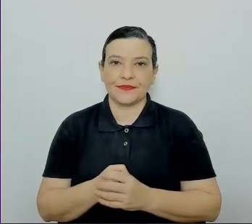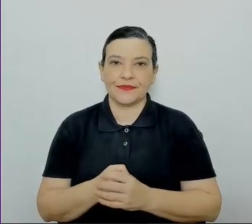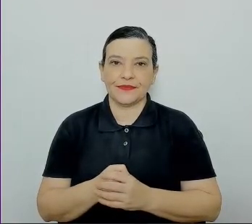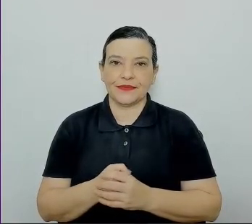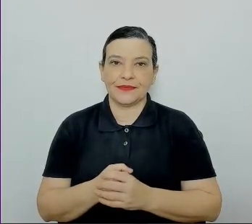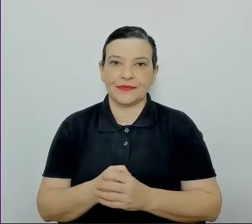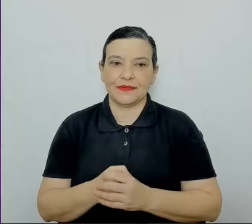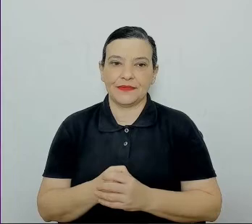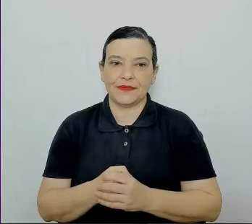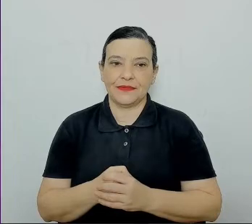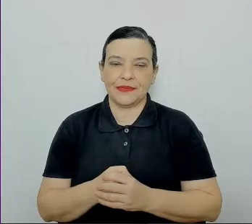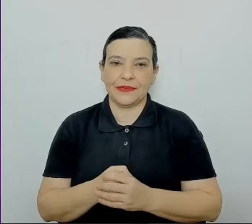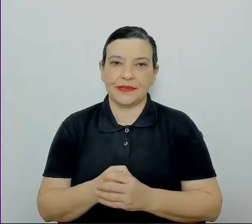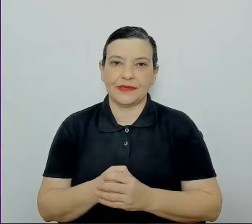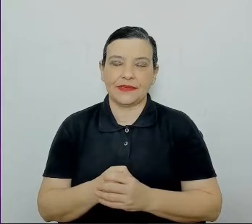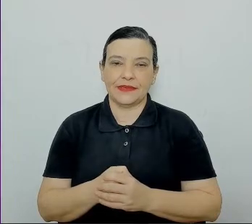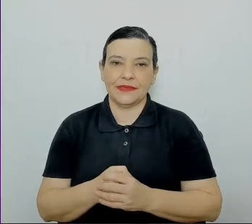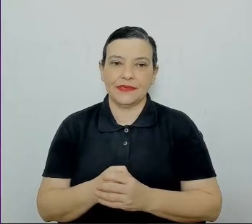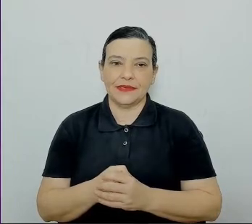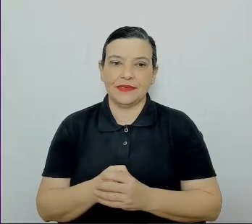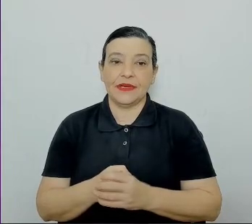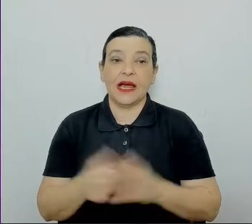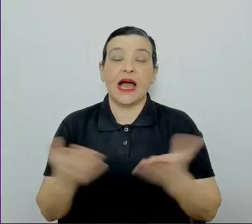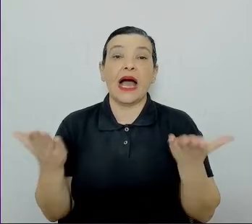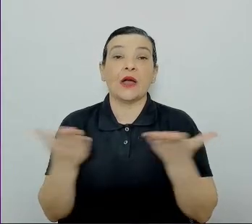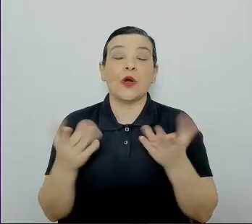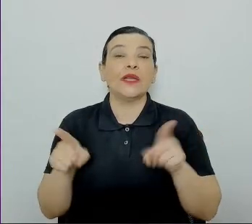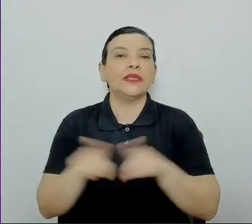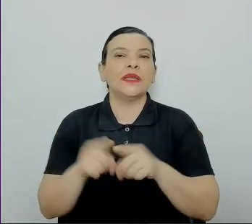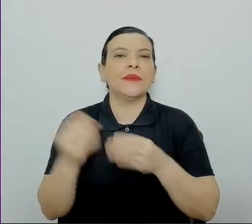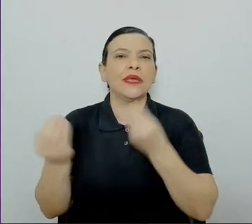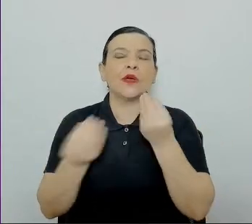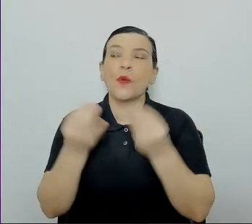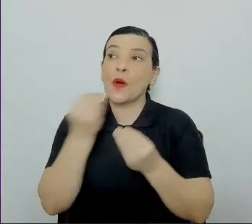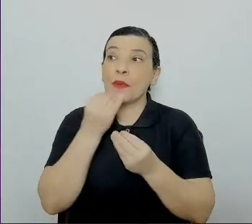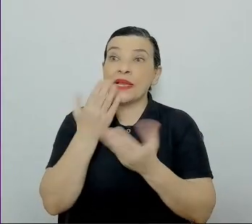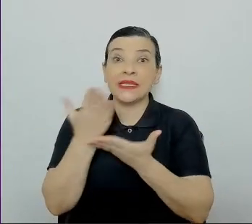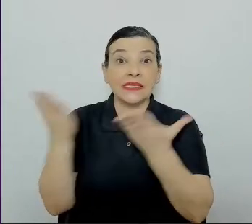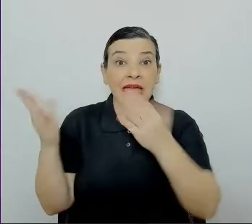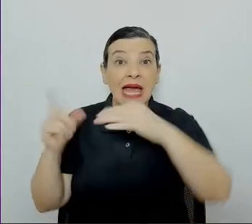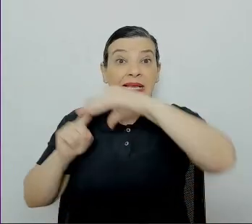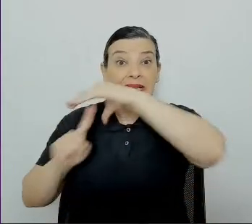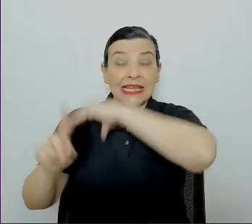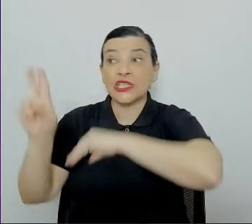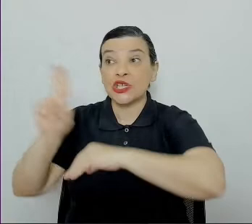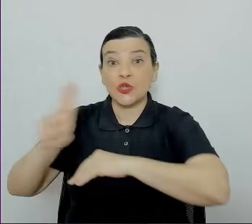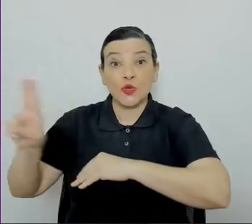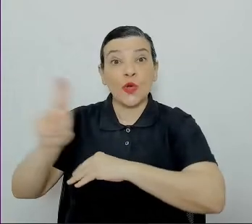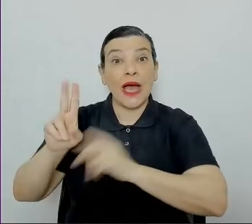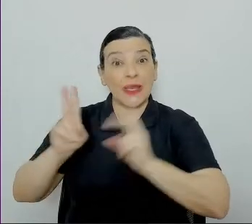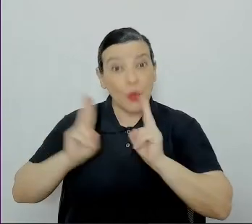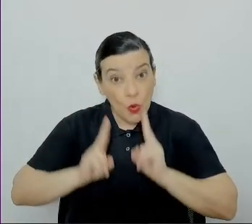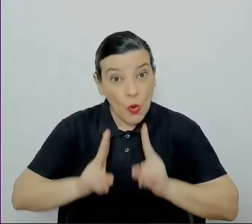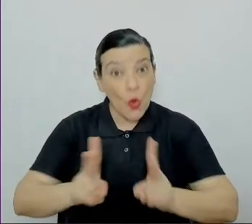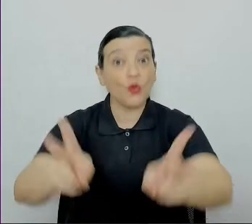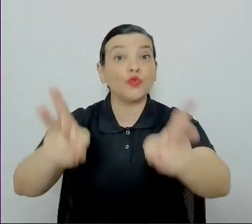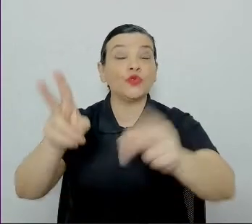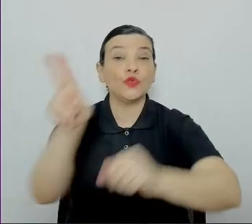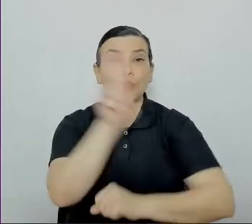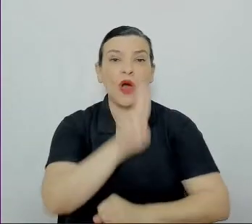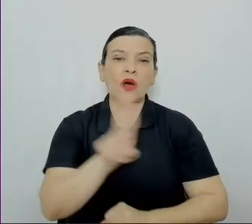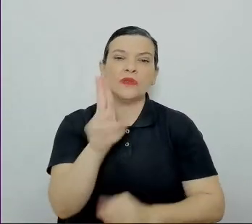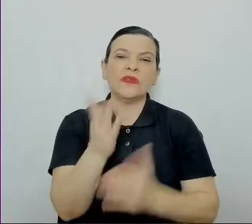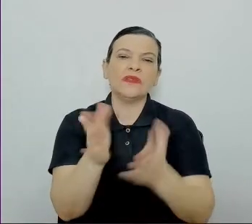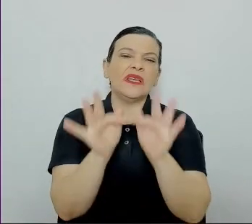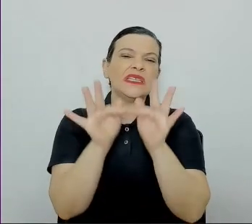Ok, a gente passou por adoção, agora já falar da retenção. Como é que a gente mensura essa retenção da funcionalidade? Essa aqui eu acho que é até uma das mais simples